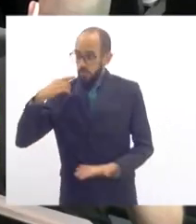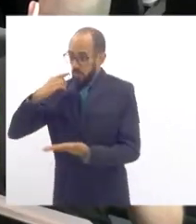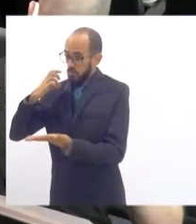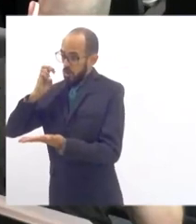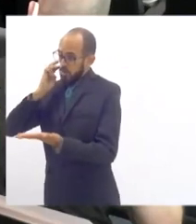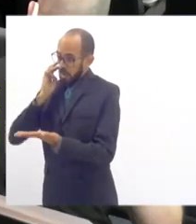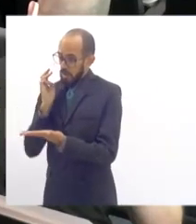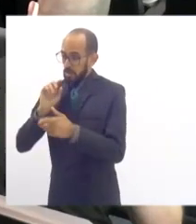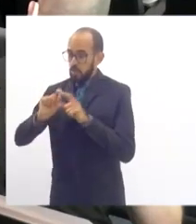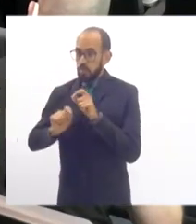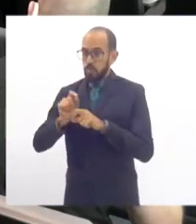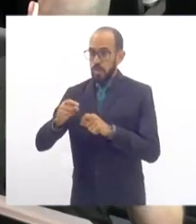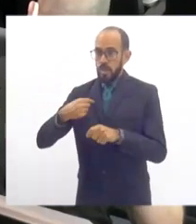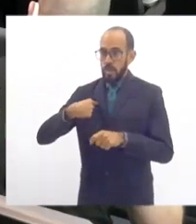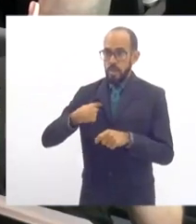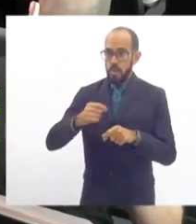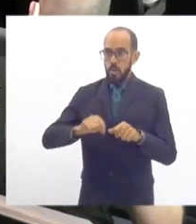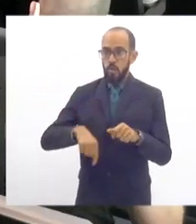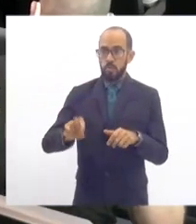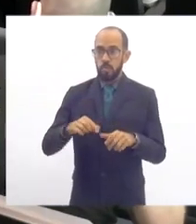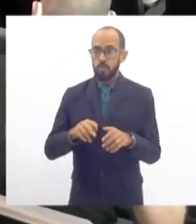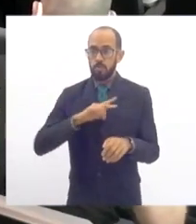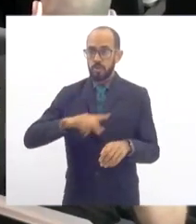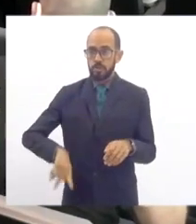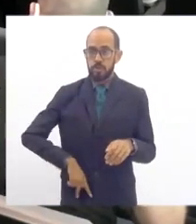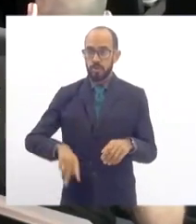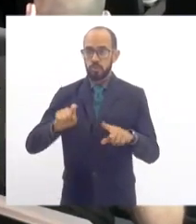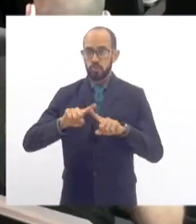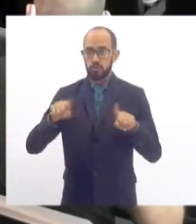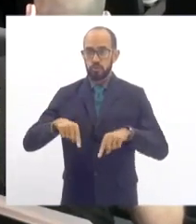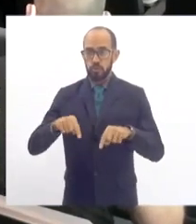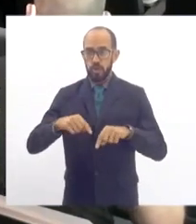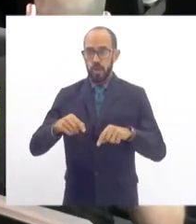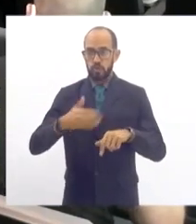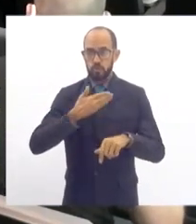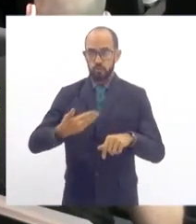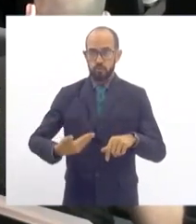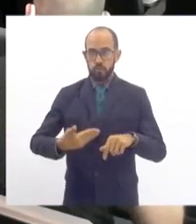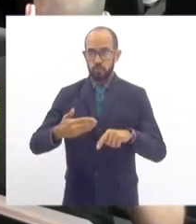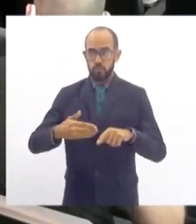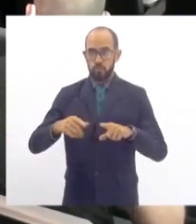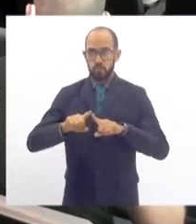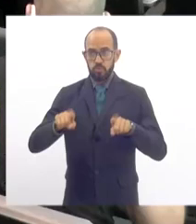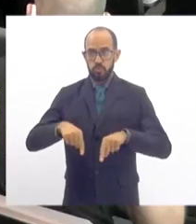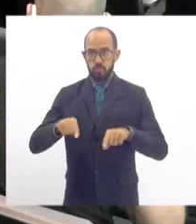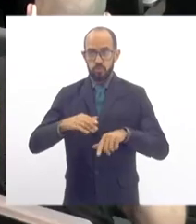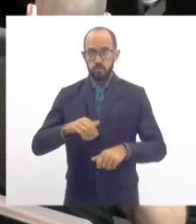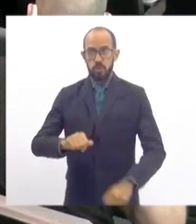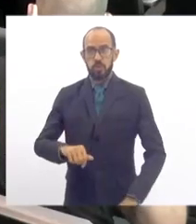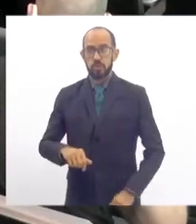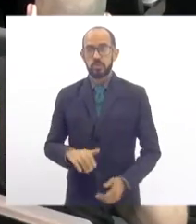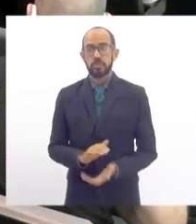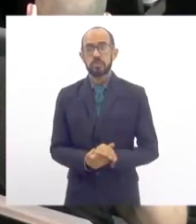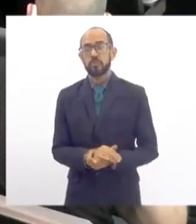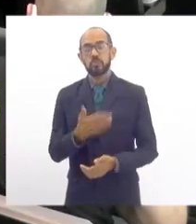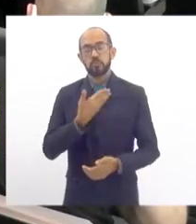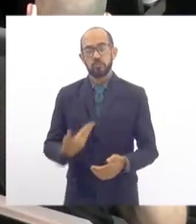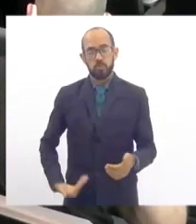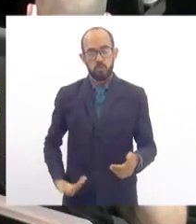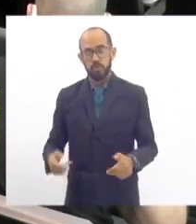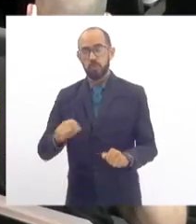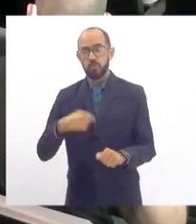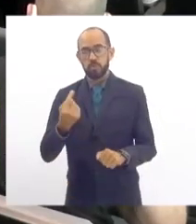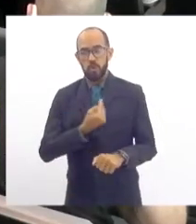da presidência da Comissão de Servidores, nós, em conjunto aqui, tivemos alguns avanços em algumas carreiras, e a interlocução permanente com